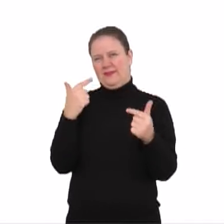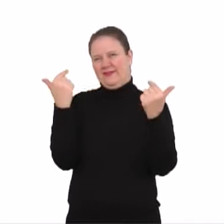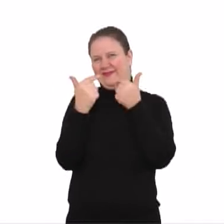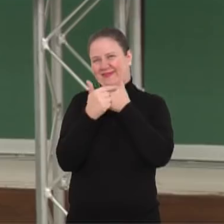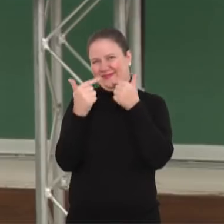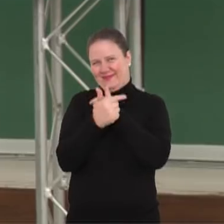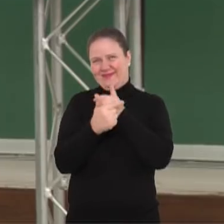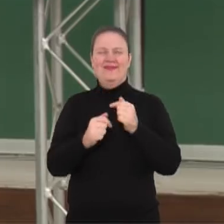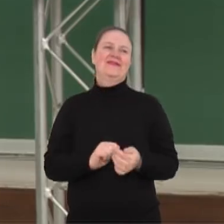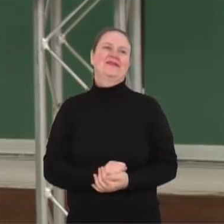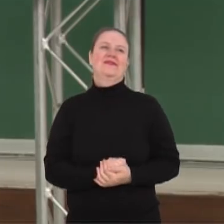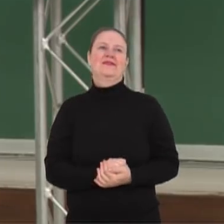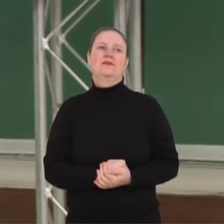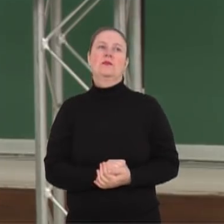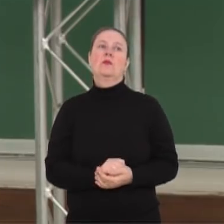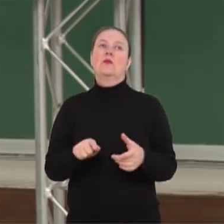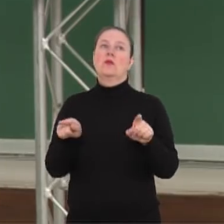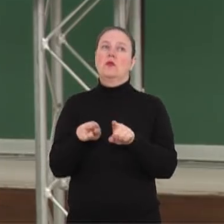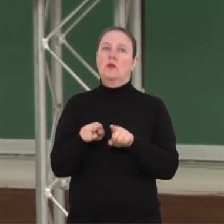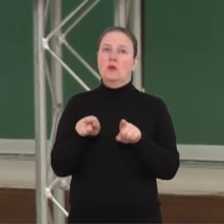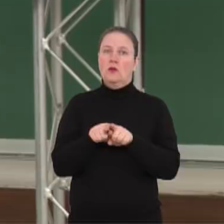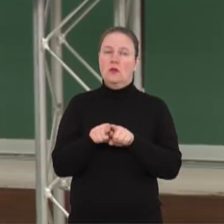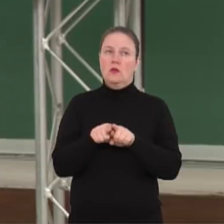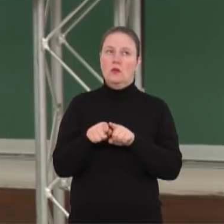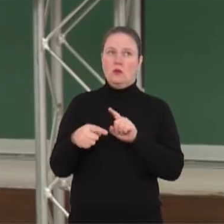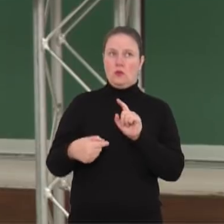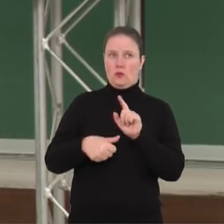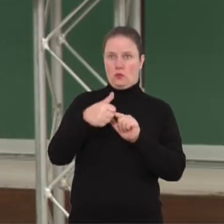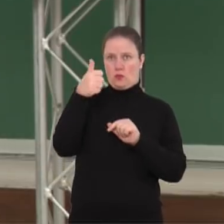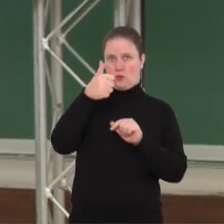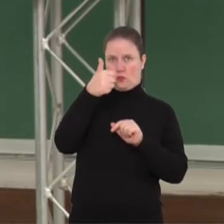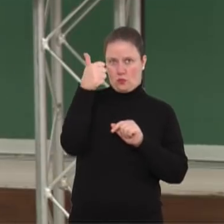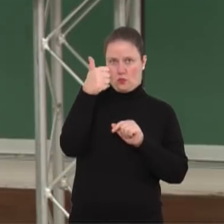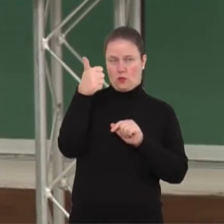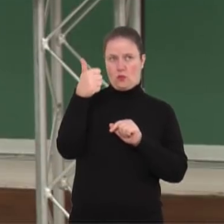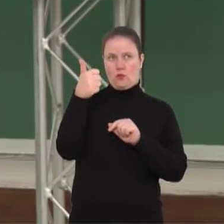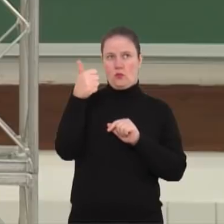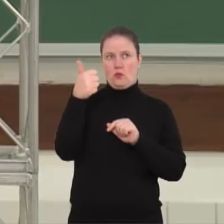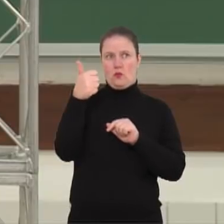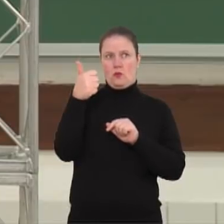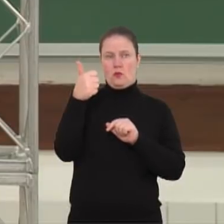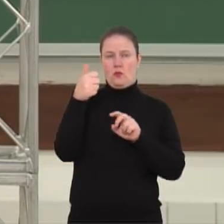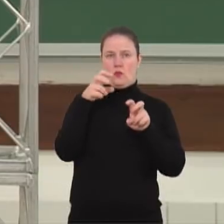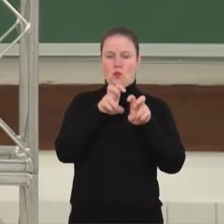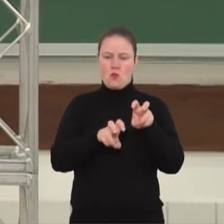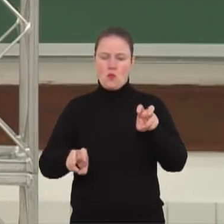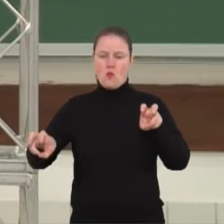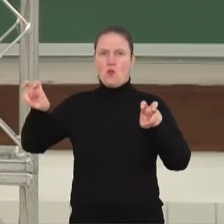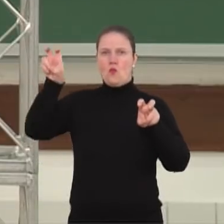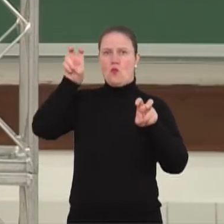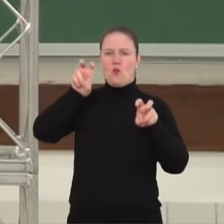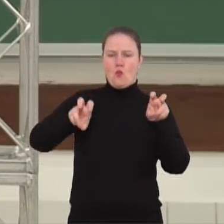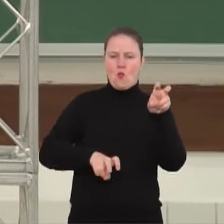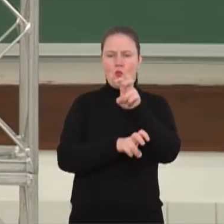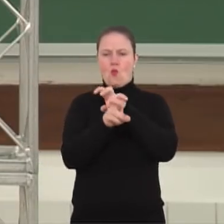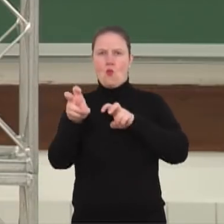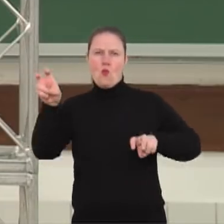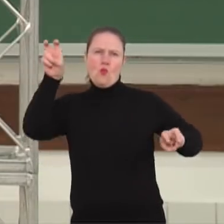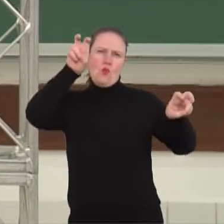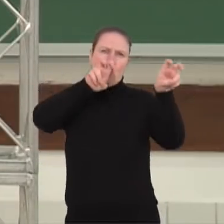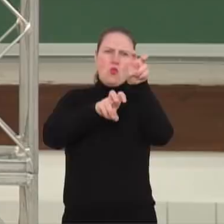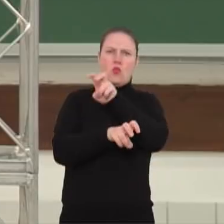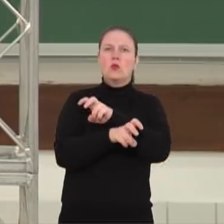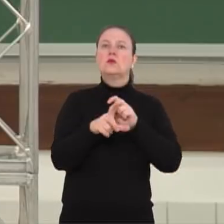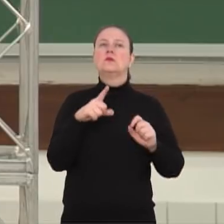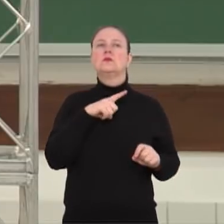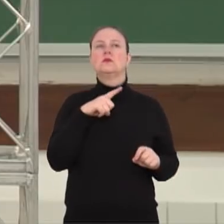lá. A montanha-russa, o trem. Alguns parques têm o trem fantasma. E daí, como é que eu vou chamar? Então, ele é